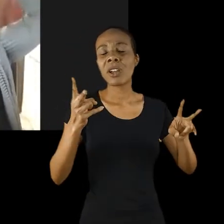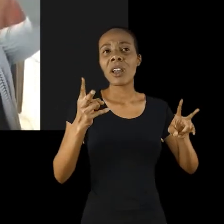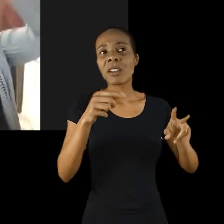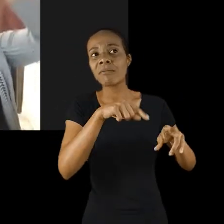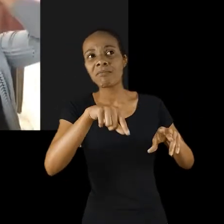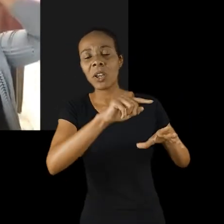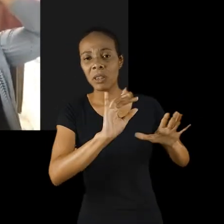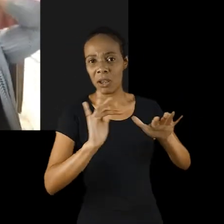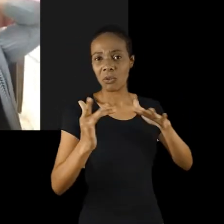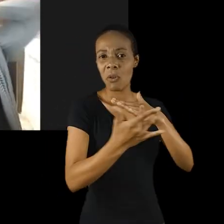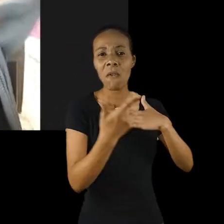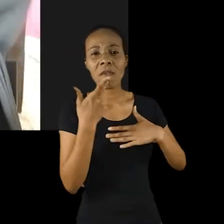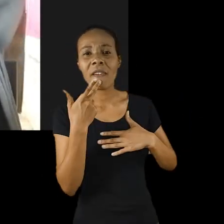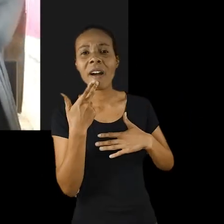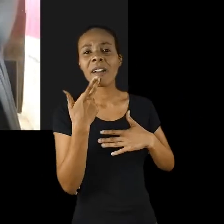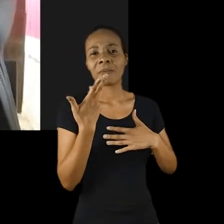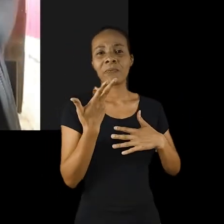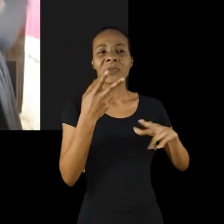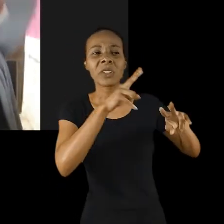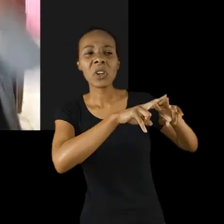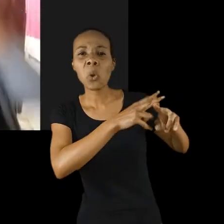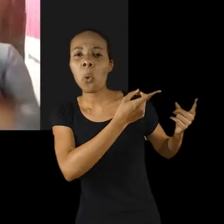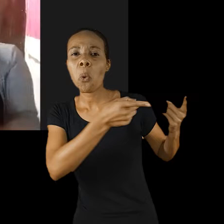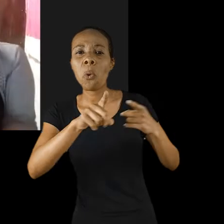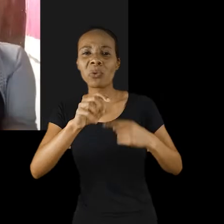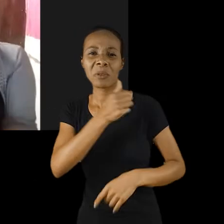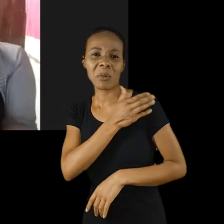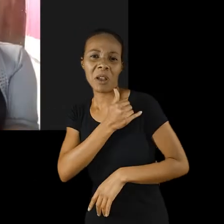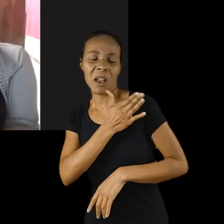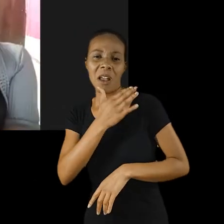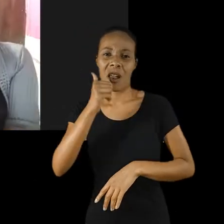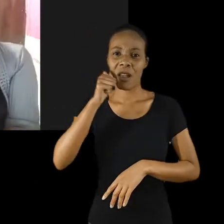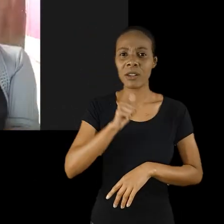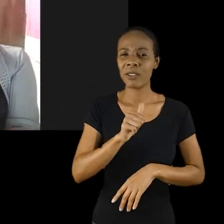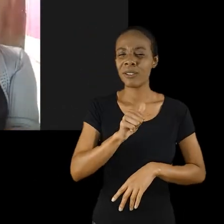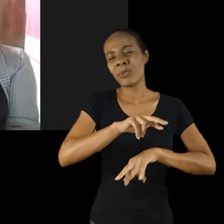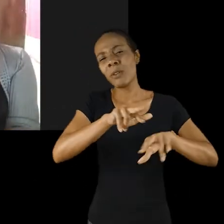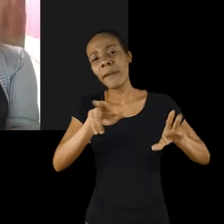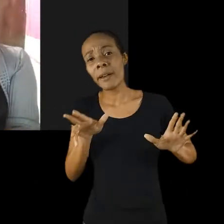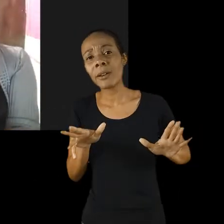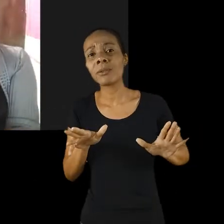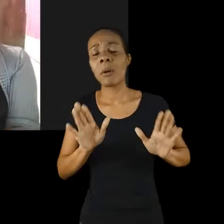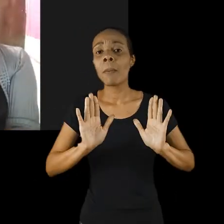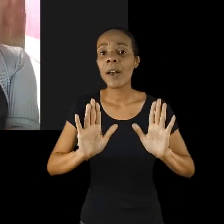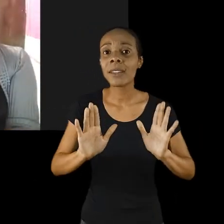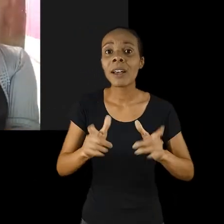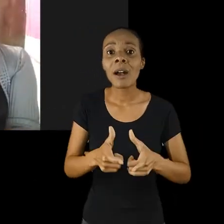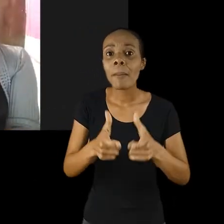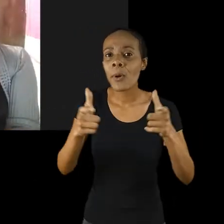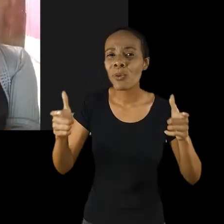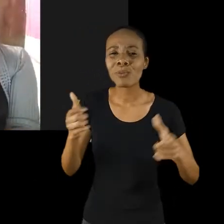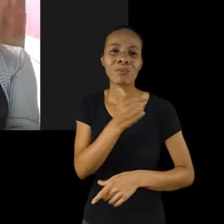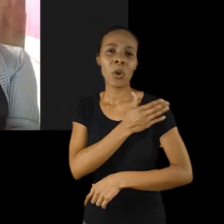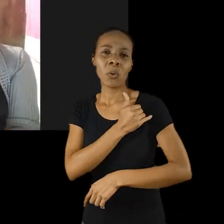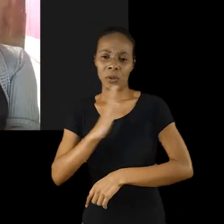e enquanto isso, aonde que é a raiz mesmo dos frutos, você pode perceber, a maioria das transfobias, por exemplo, que eu já